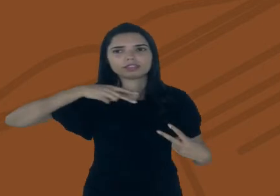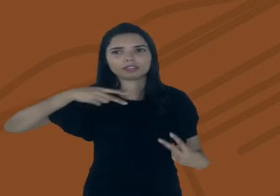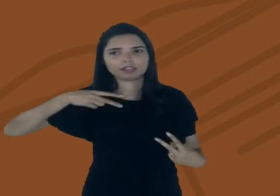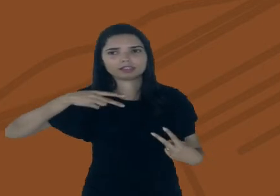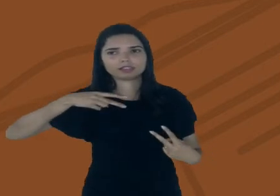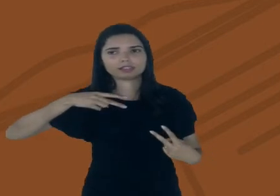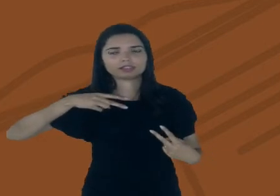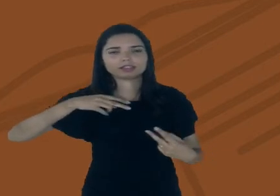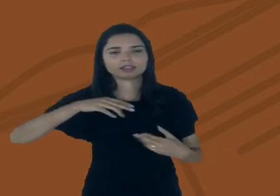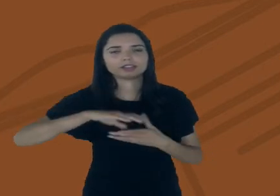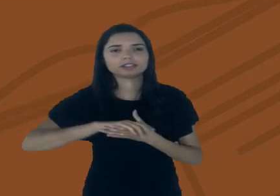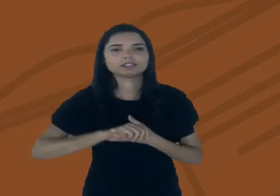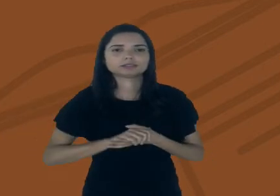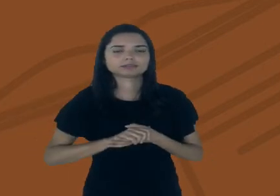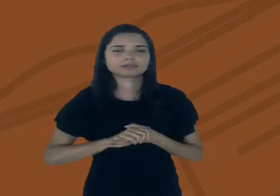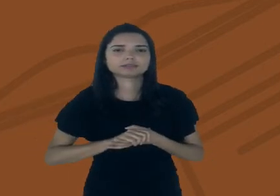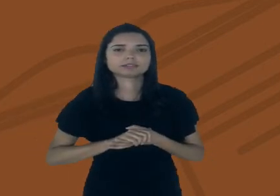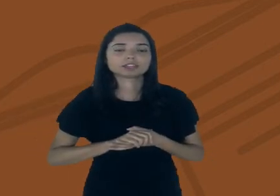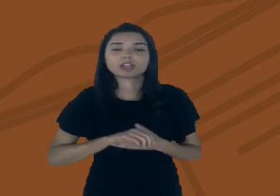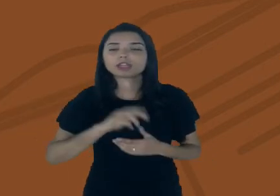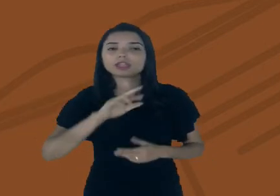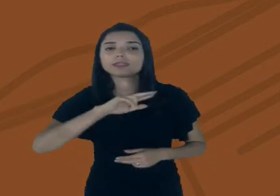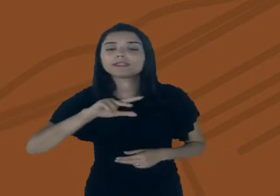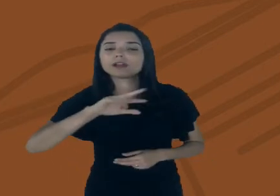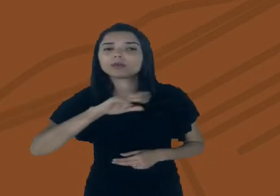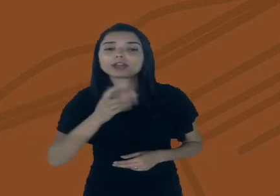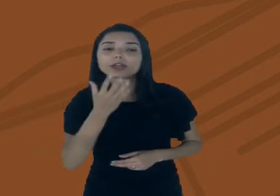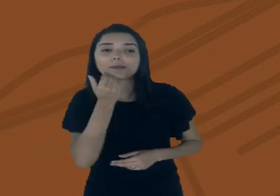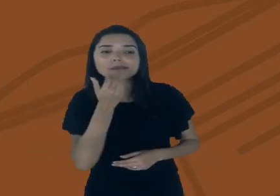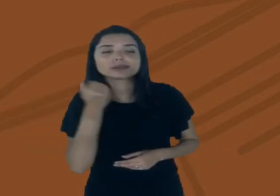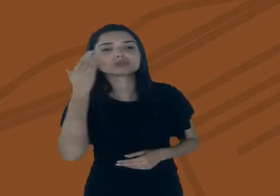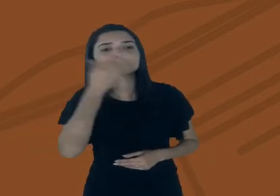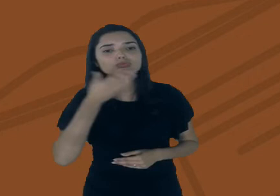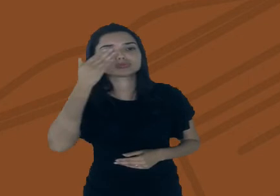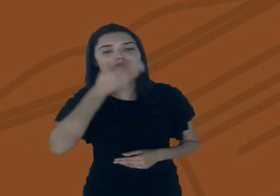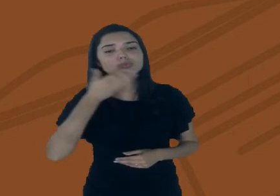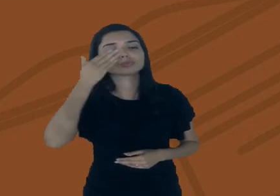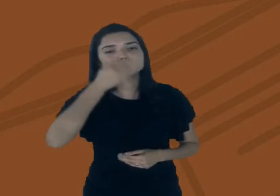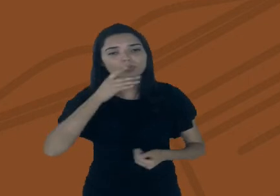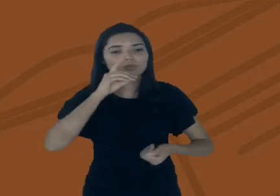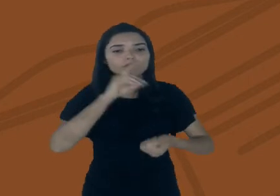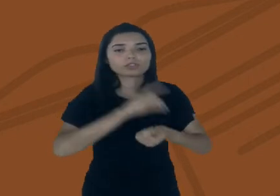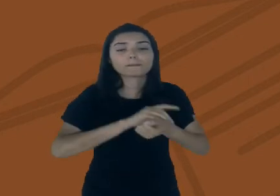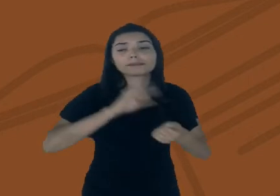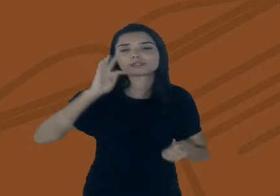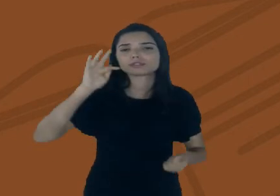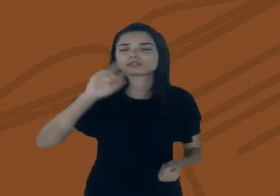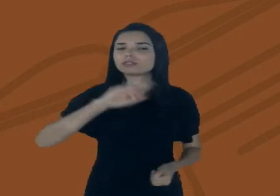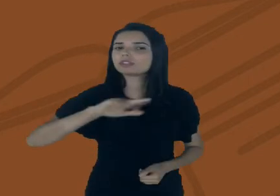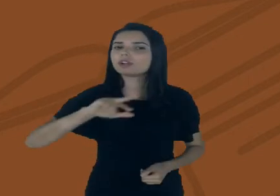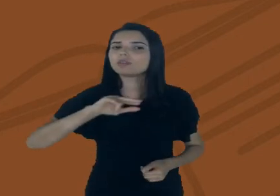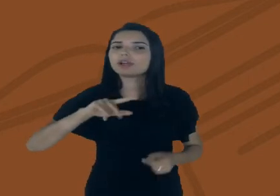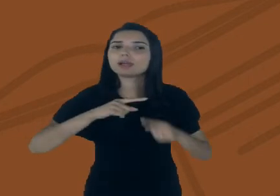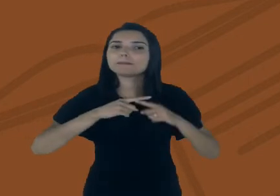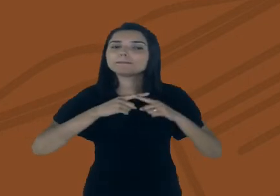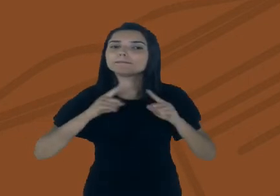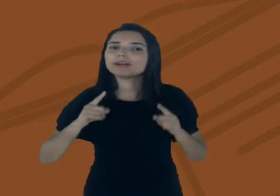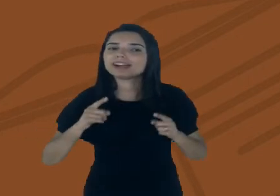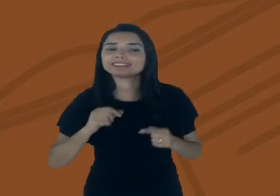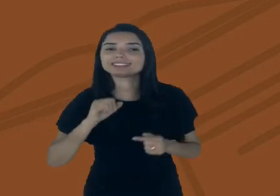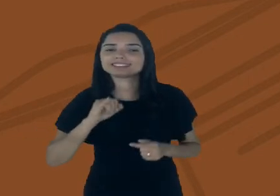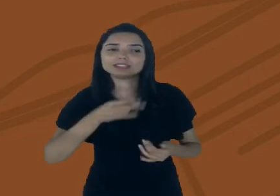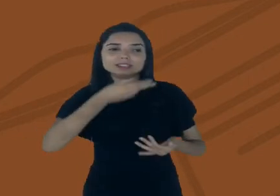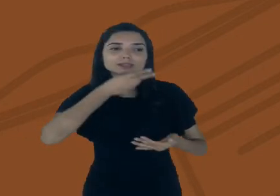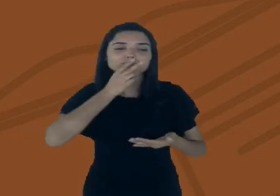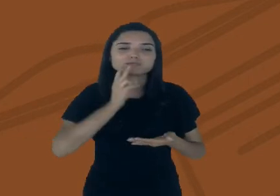é que a quantidade que comer muitos doces vai dar diabetes, mas aí a gente tem que lembrar de uma coisa. É a frequência com que